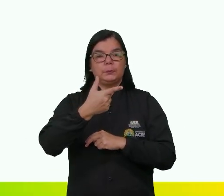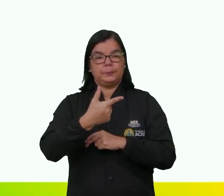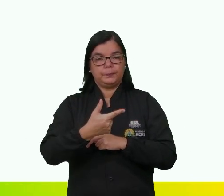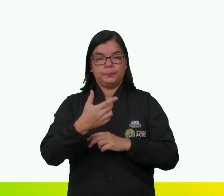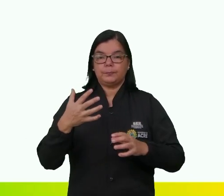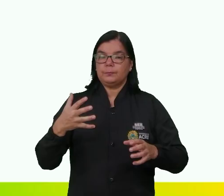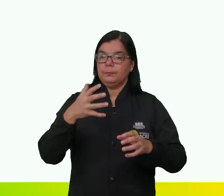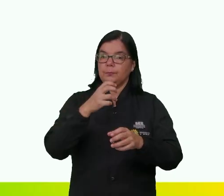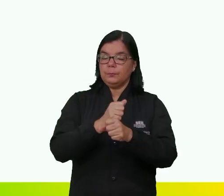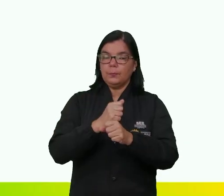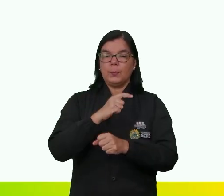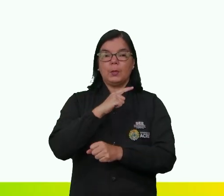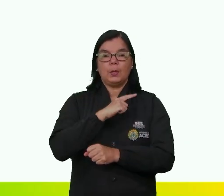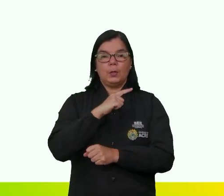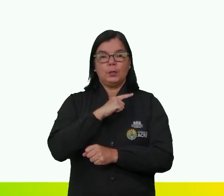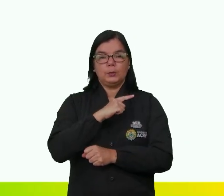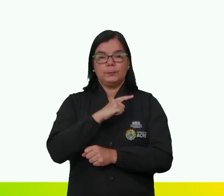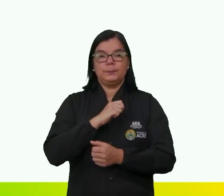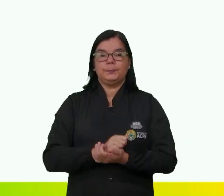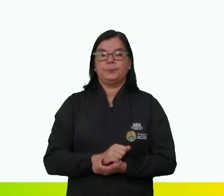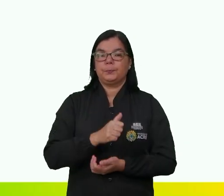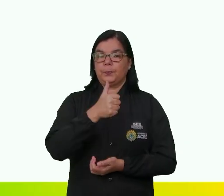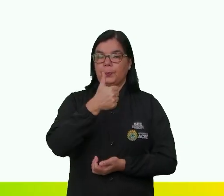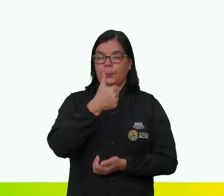as contas e você vai obter um total de